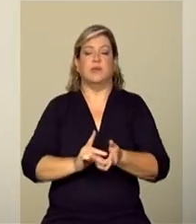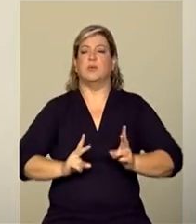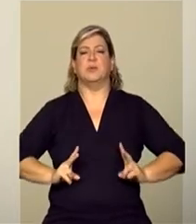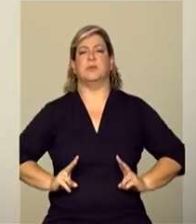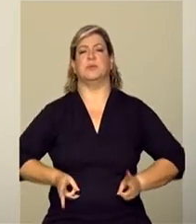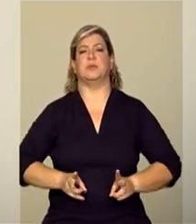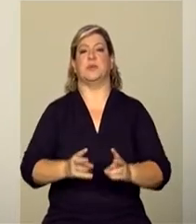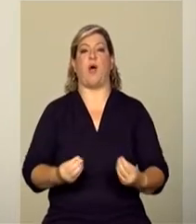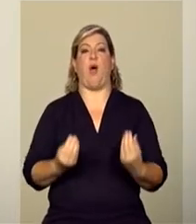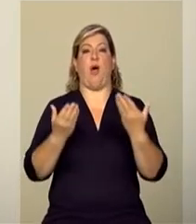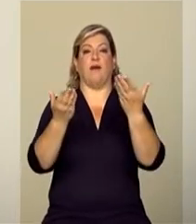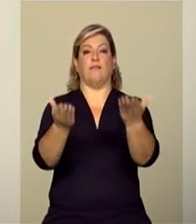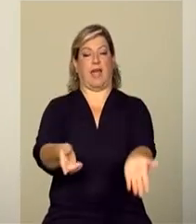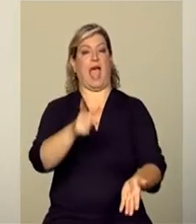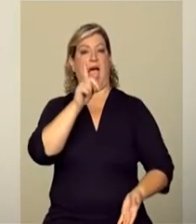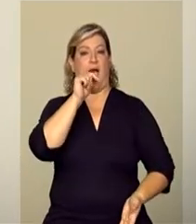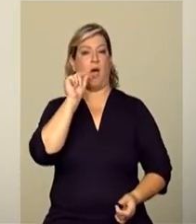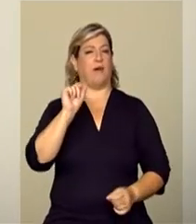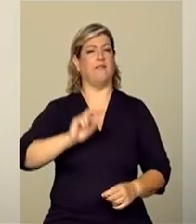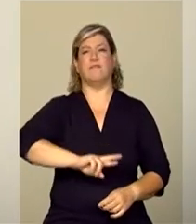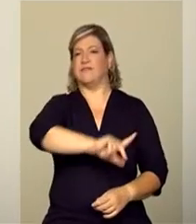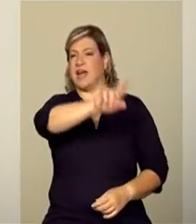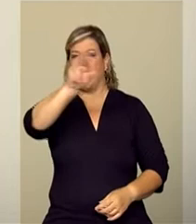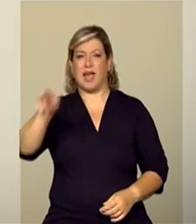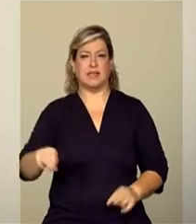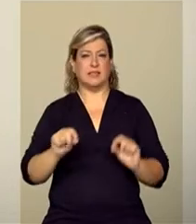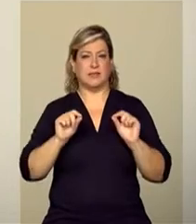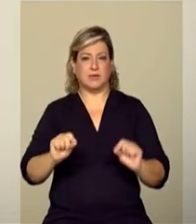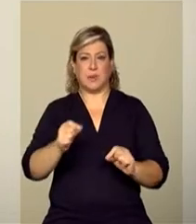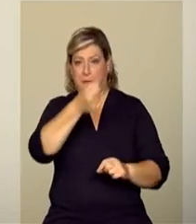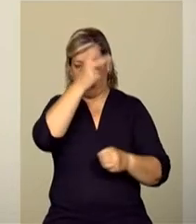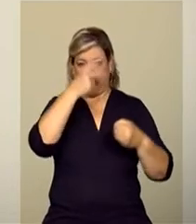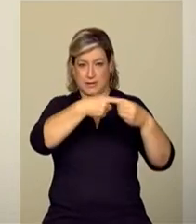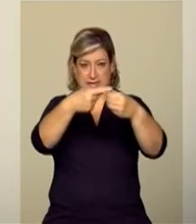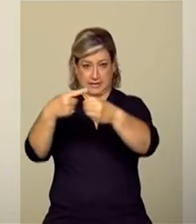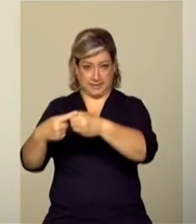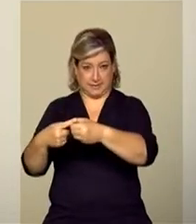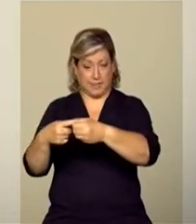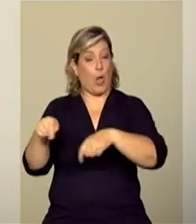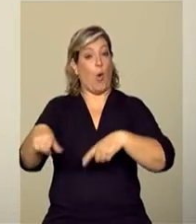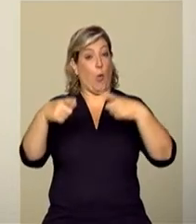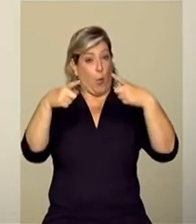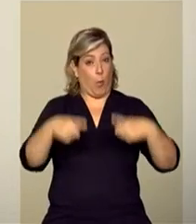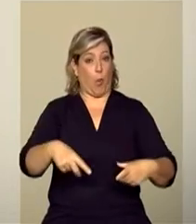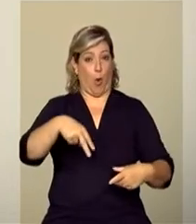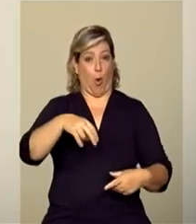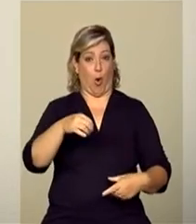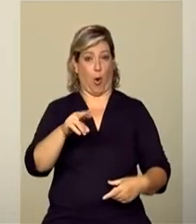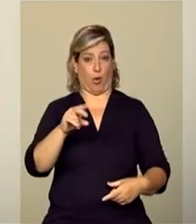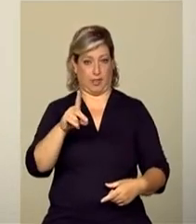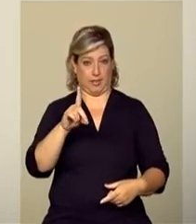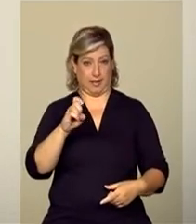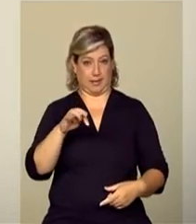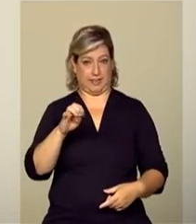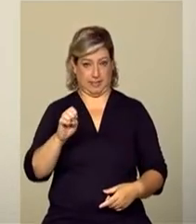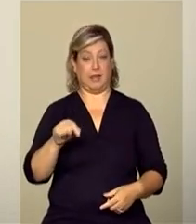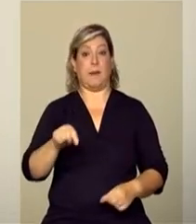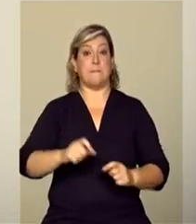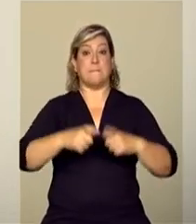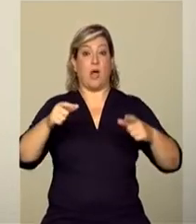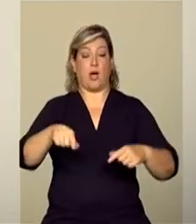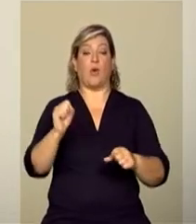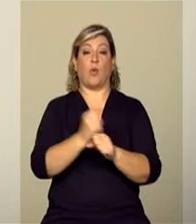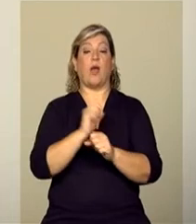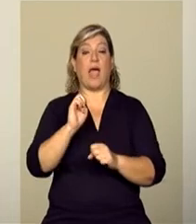a oferta de água em vários municípios lá no nordeste a maior dessas obras é a